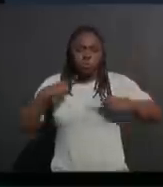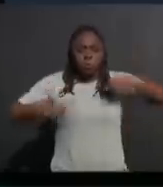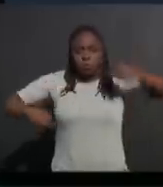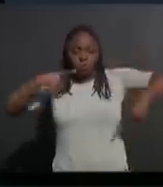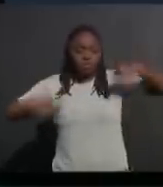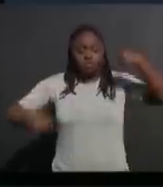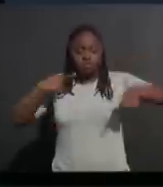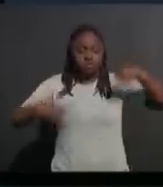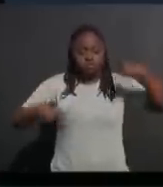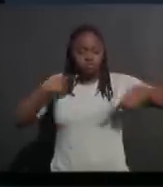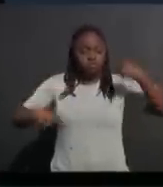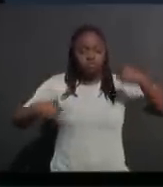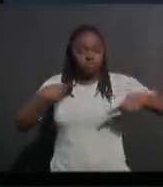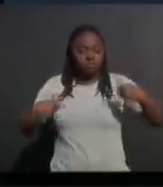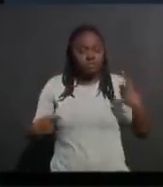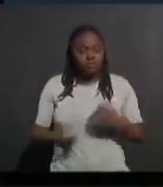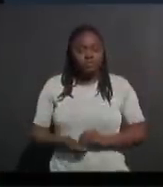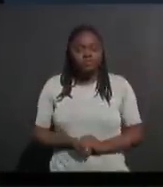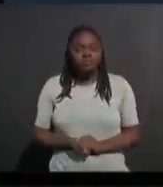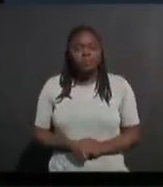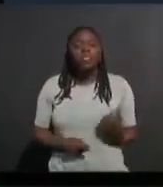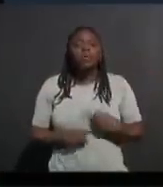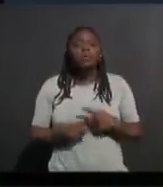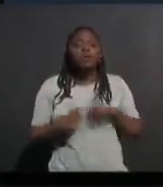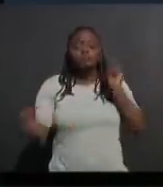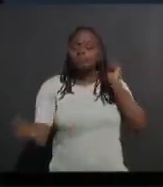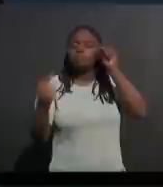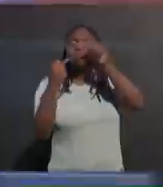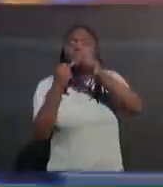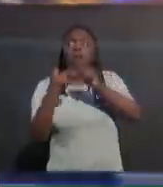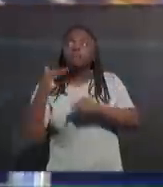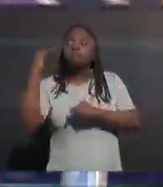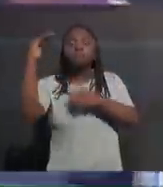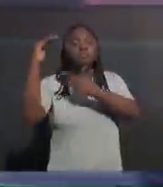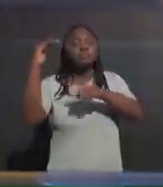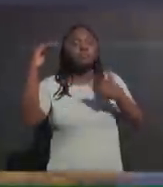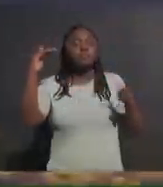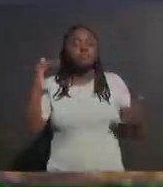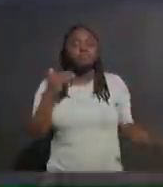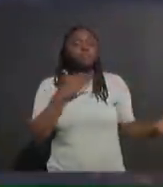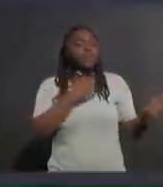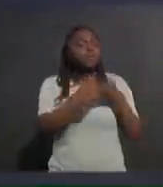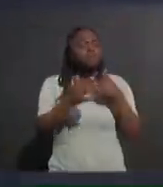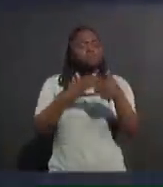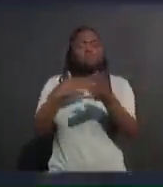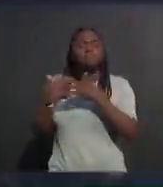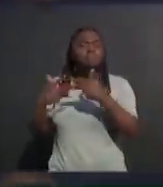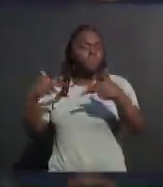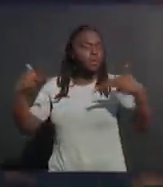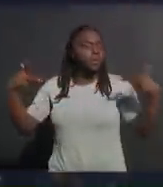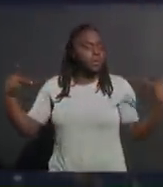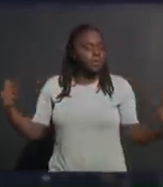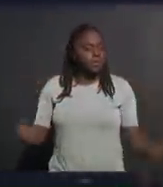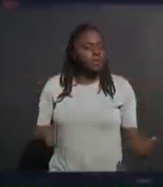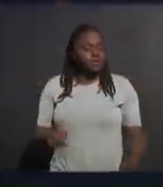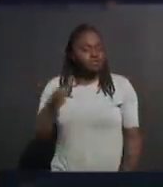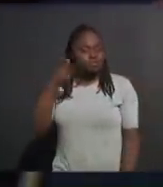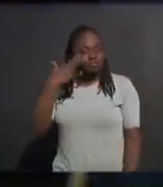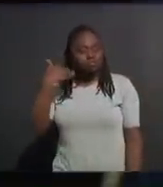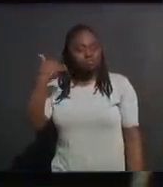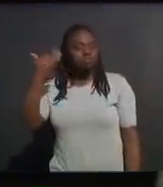política, política, política. É porque não há um propósito maior. Qualquer coisa te leva.